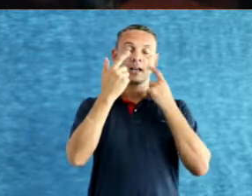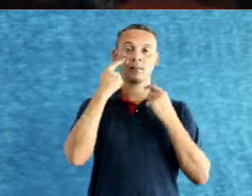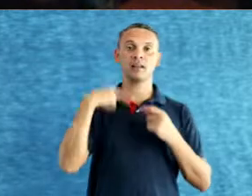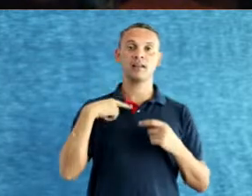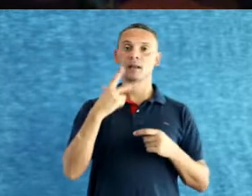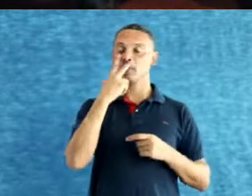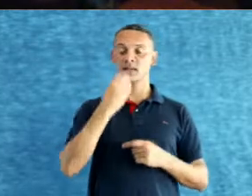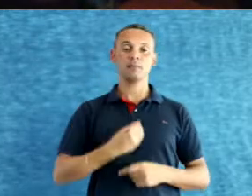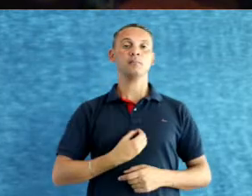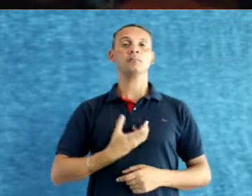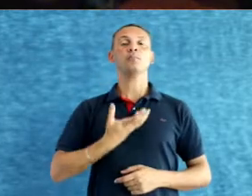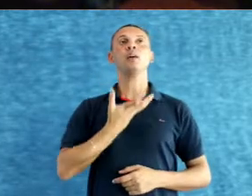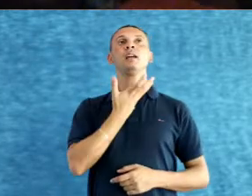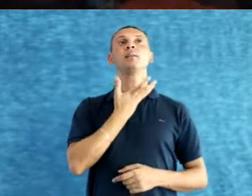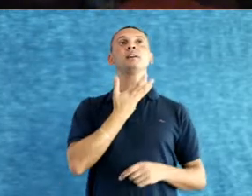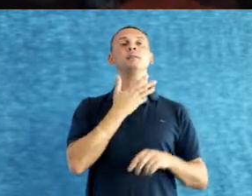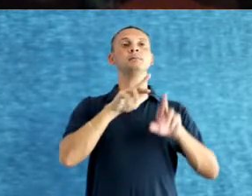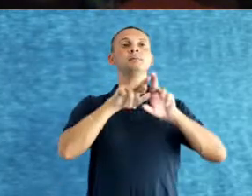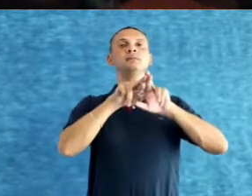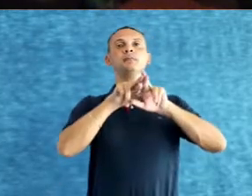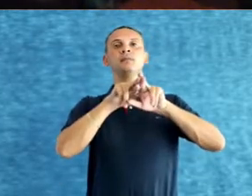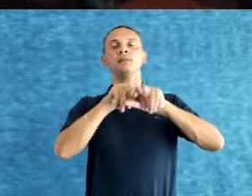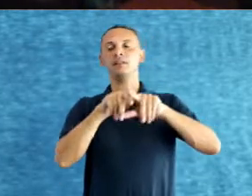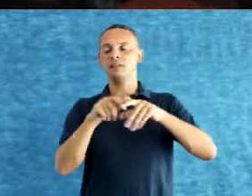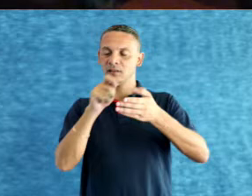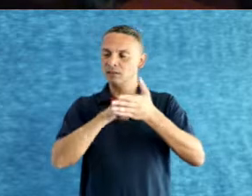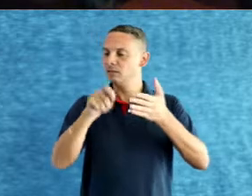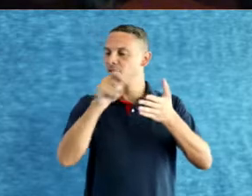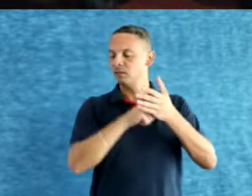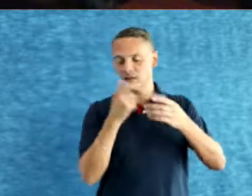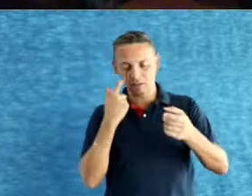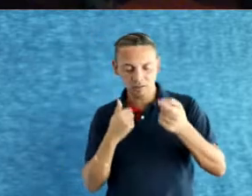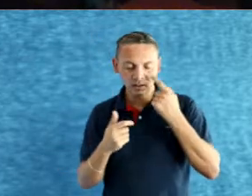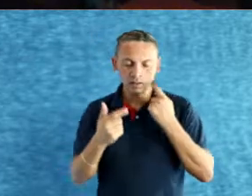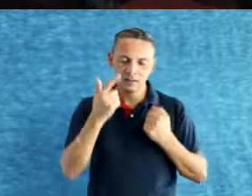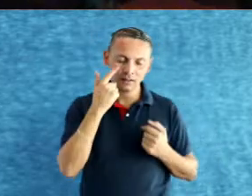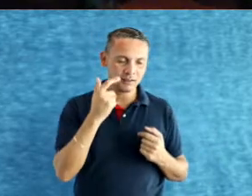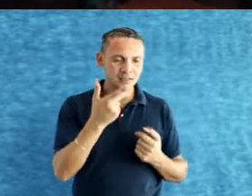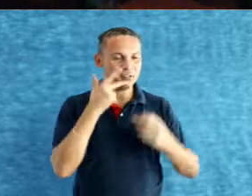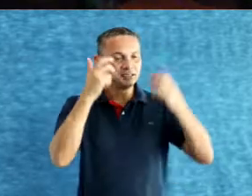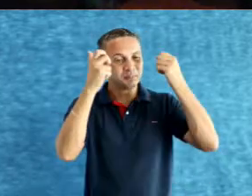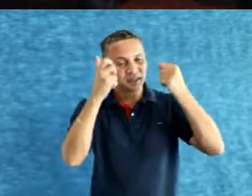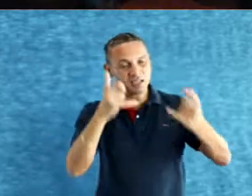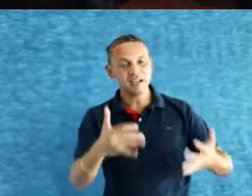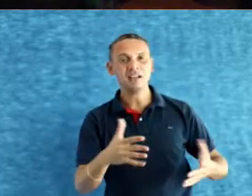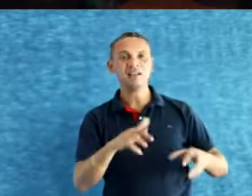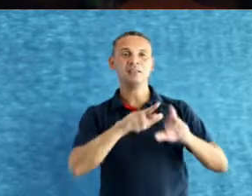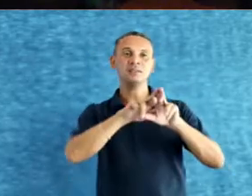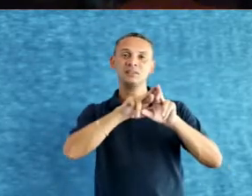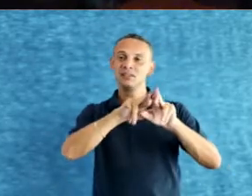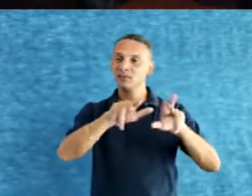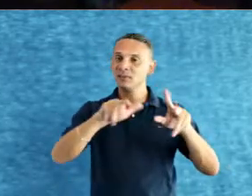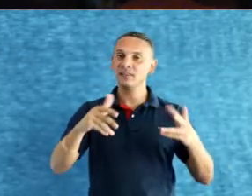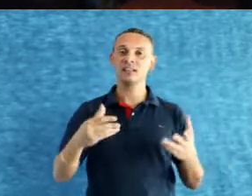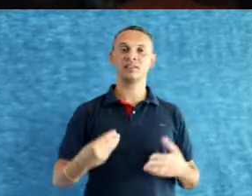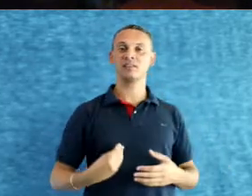disso. Ele vai falar do índio derrotado, o índio consciente, já em 1849, consciente de sua derrota.